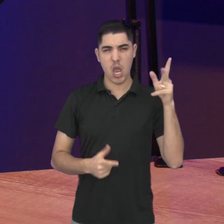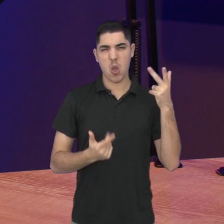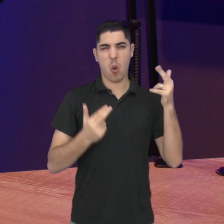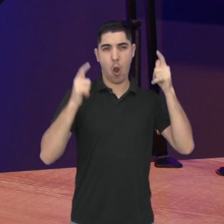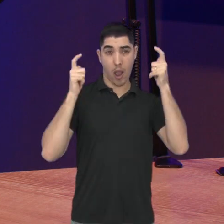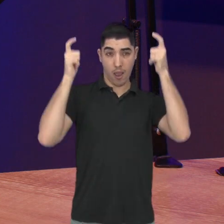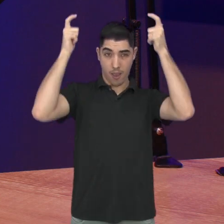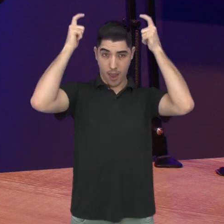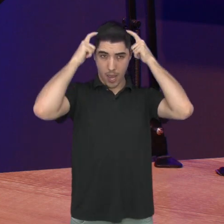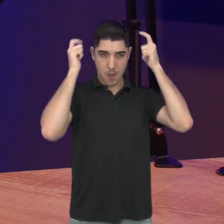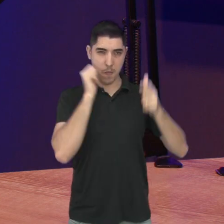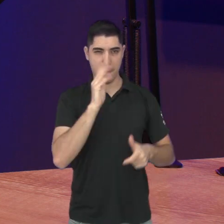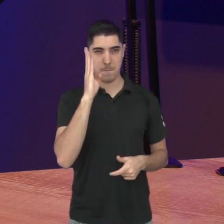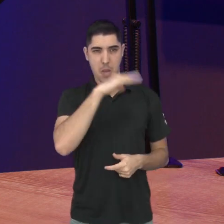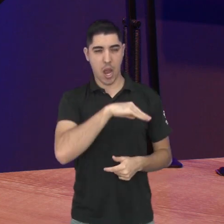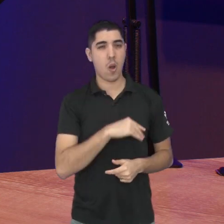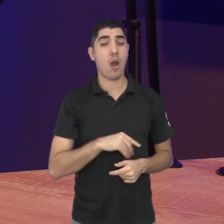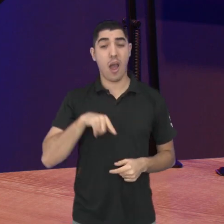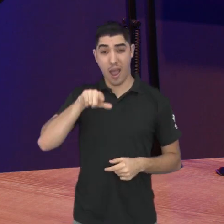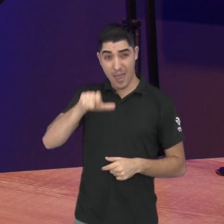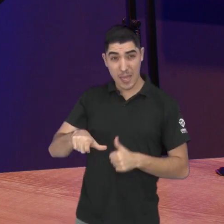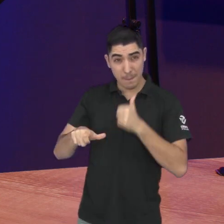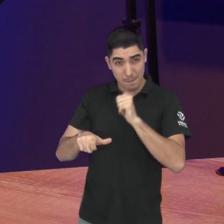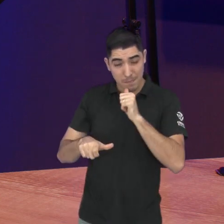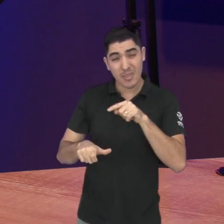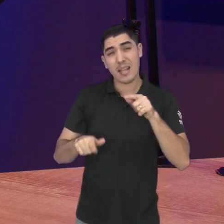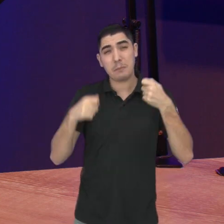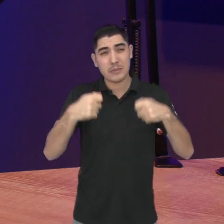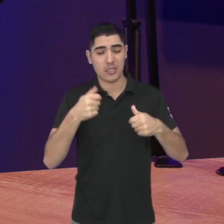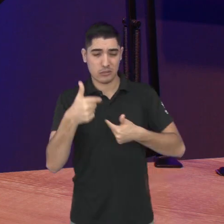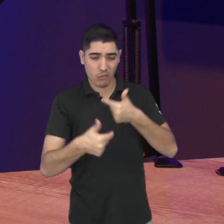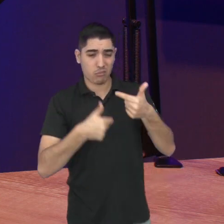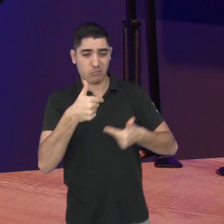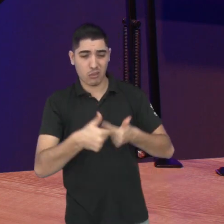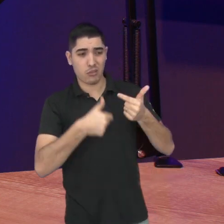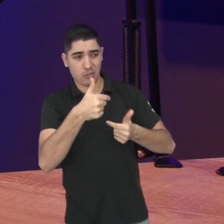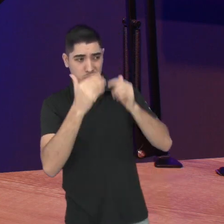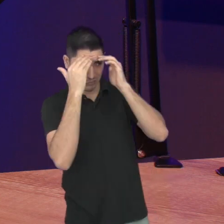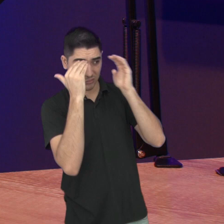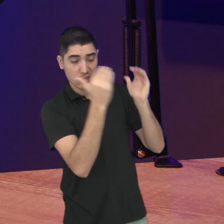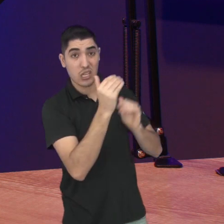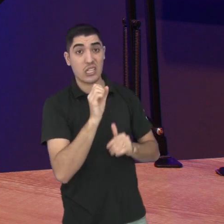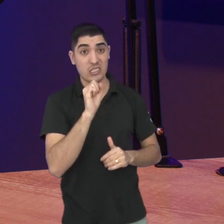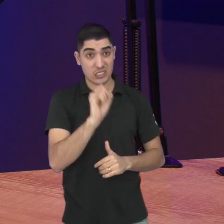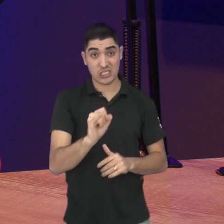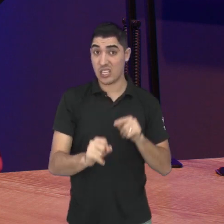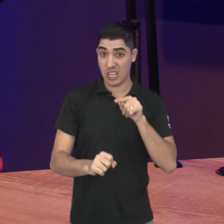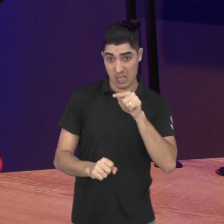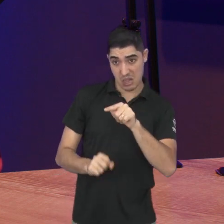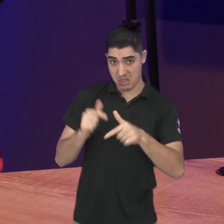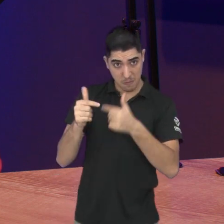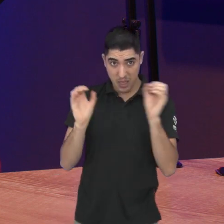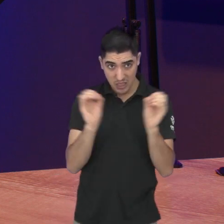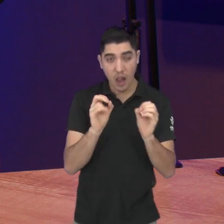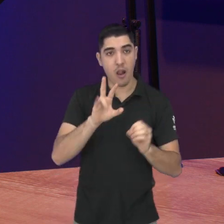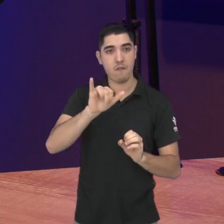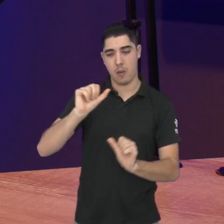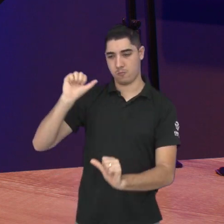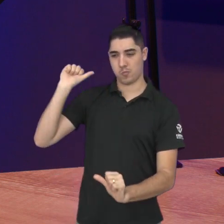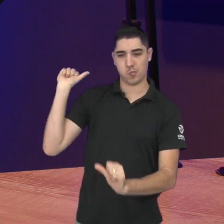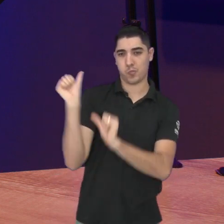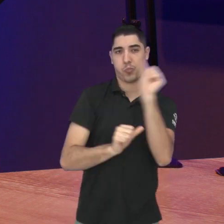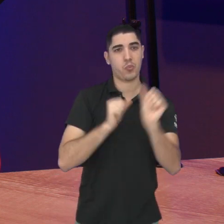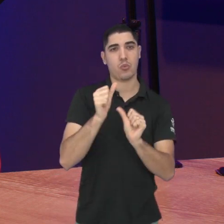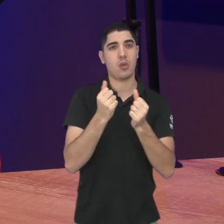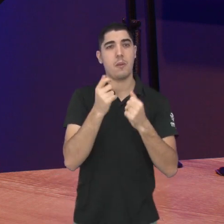e a Chihiro então precisa trabalhar para essa mulher, senão ela corre o risco de ser transformada em um porco, assim